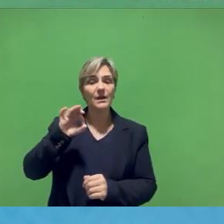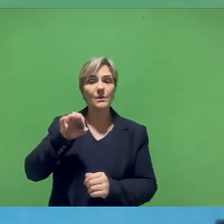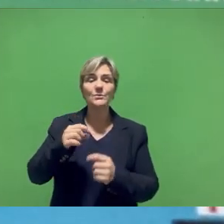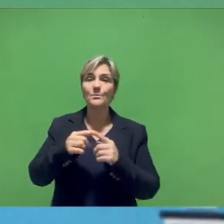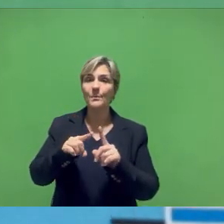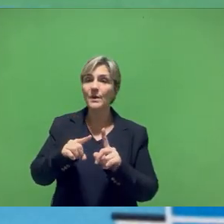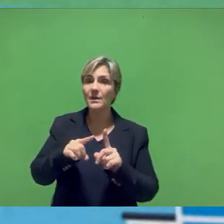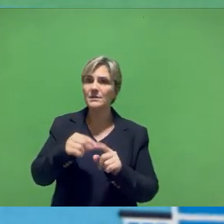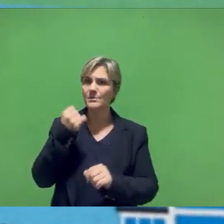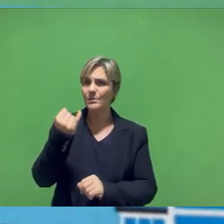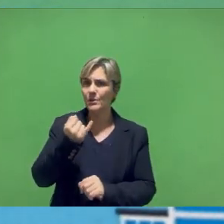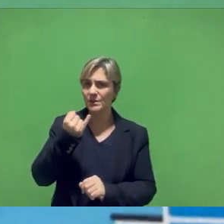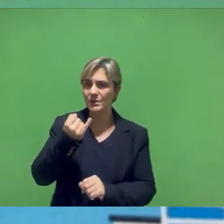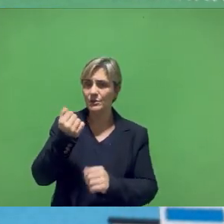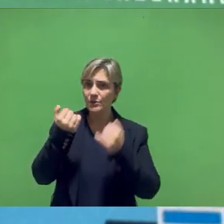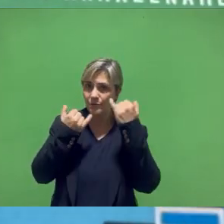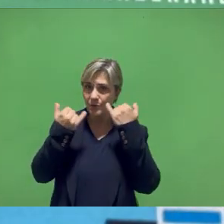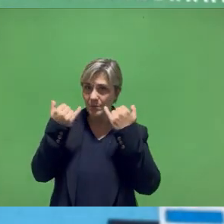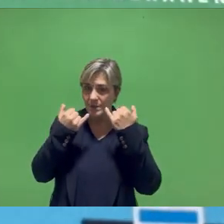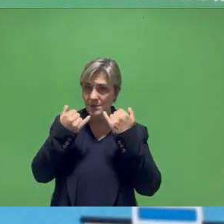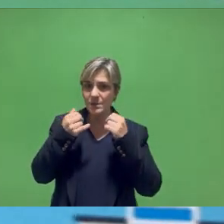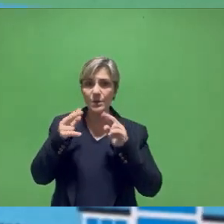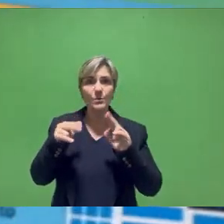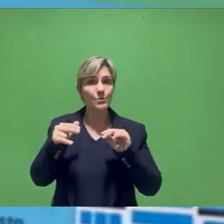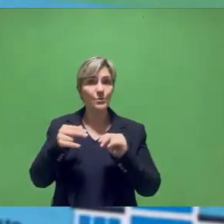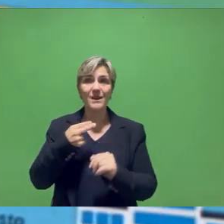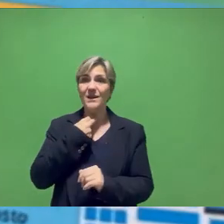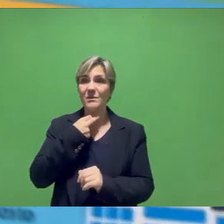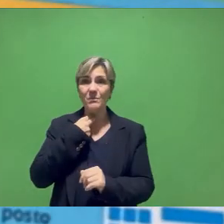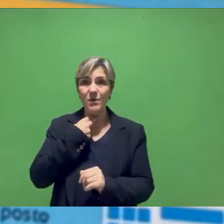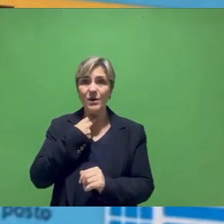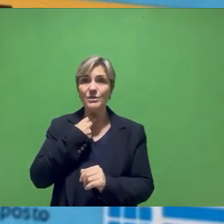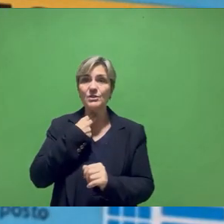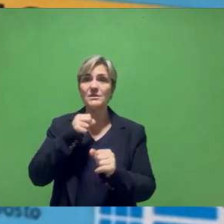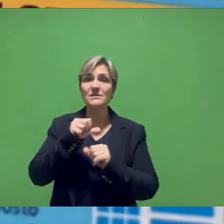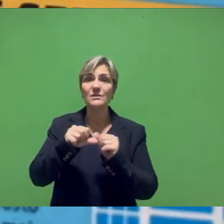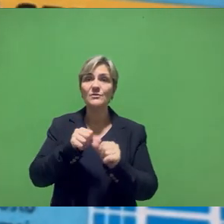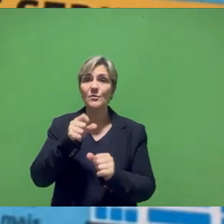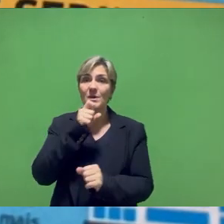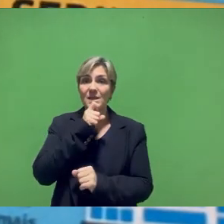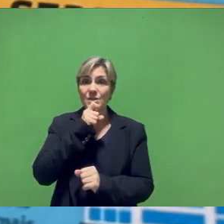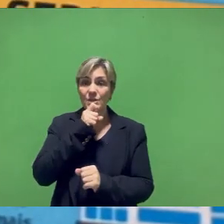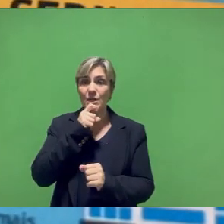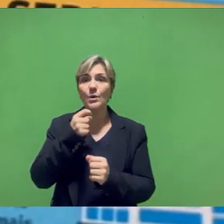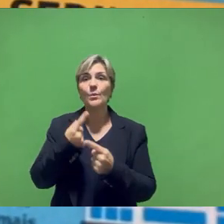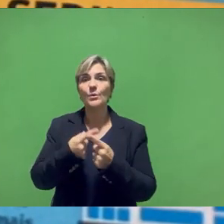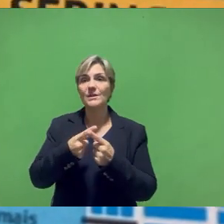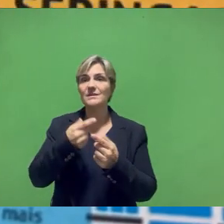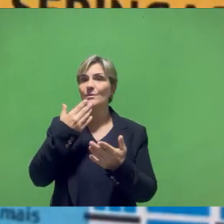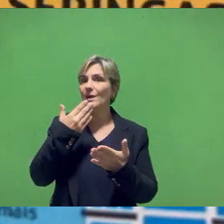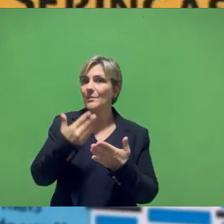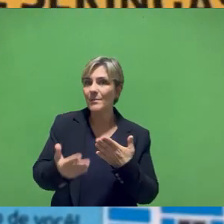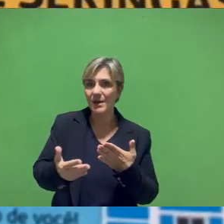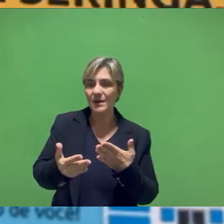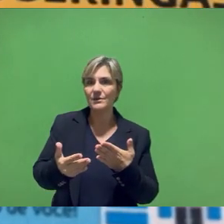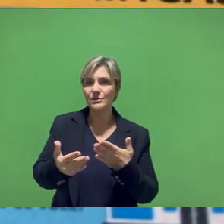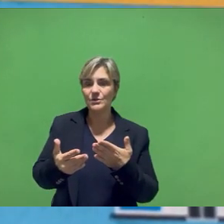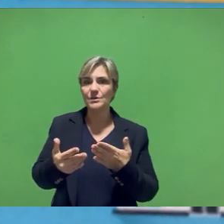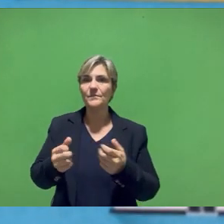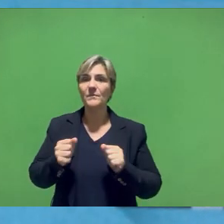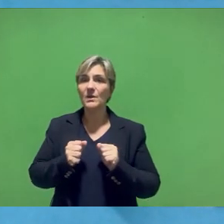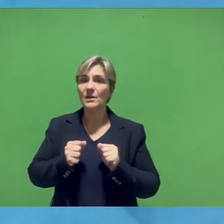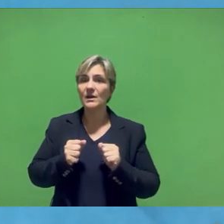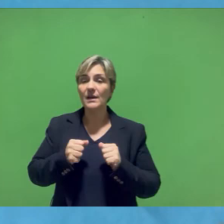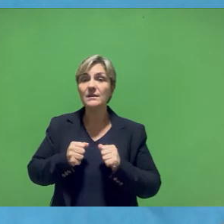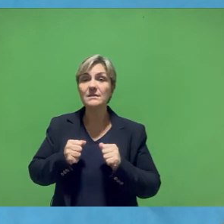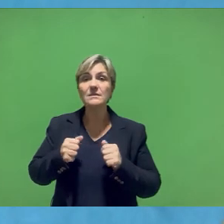Mas, bem importante essa informação, jamais ela deve congelar, porque senão ela perde o efeito. E não adianta daí, mas eu vou